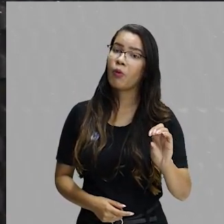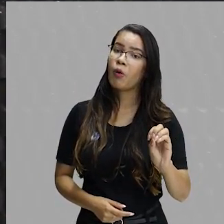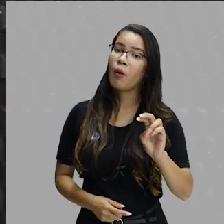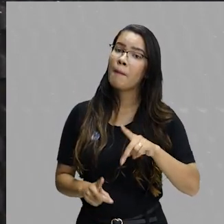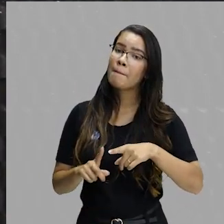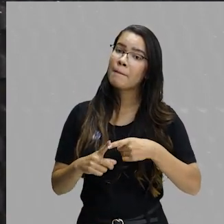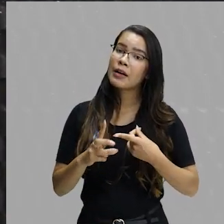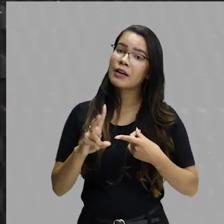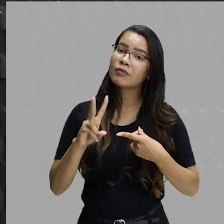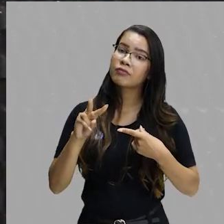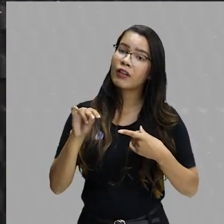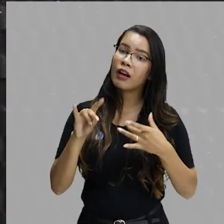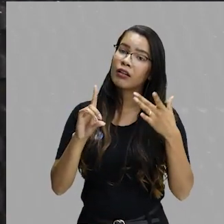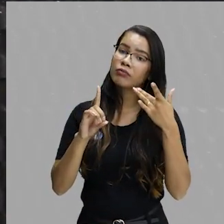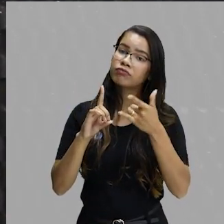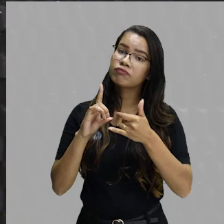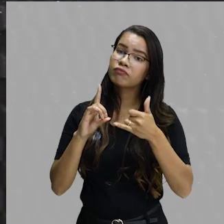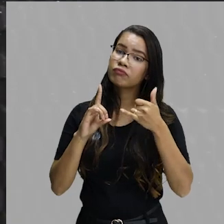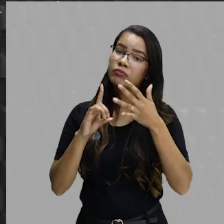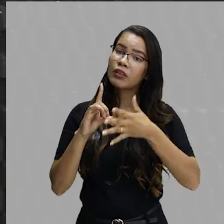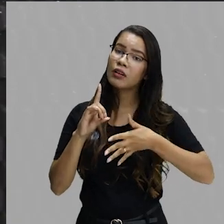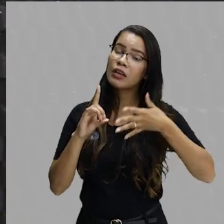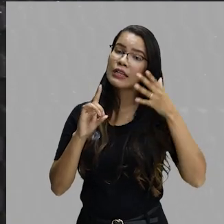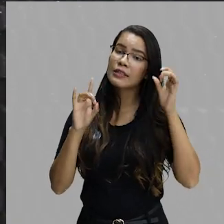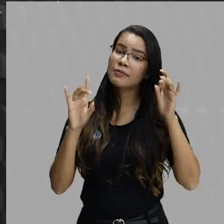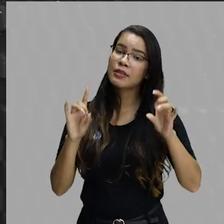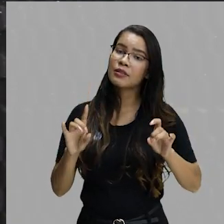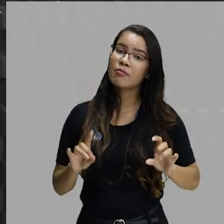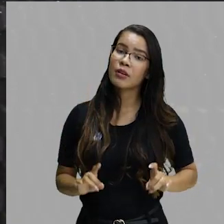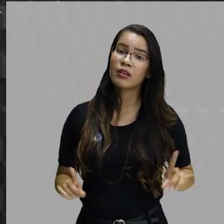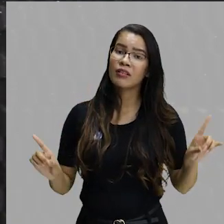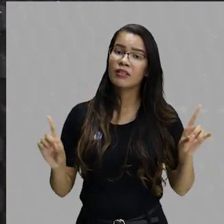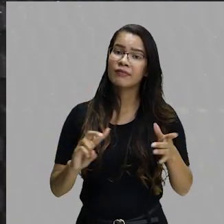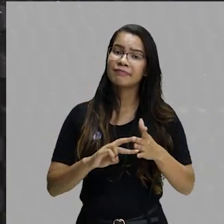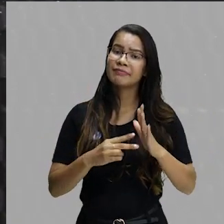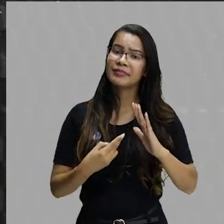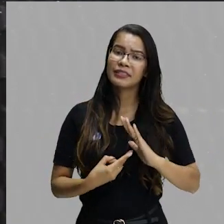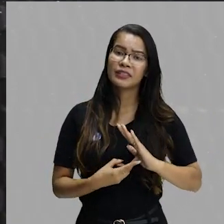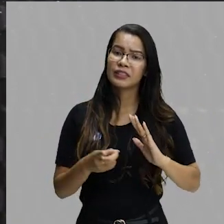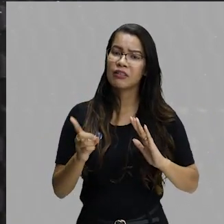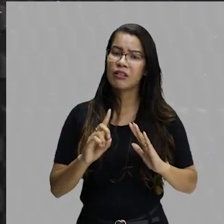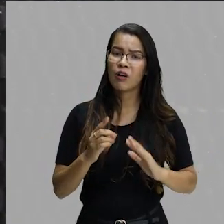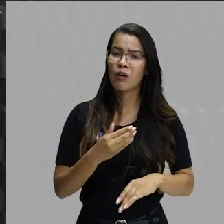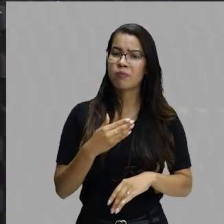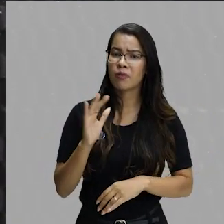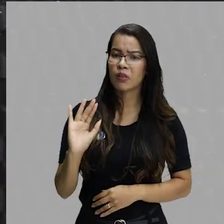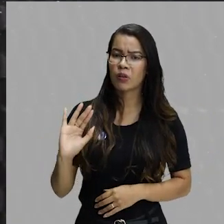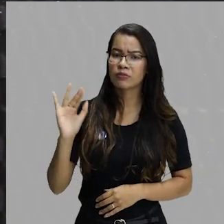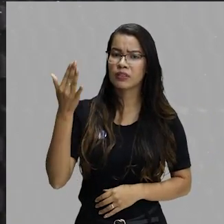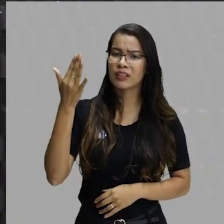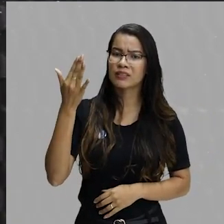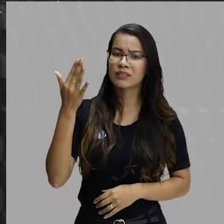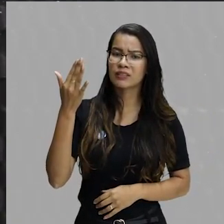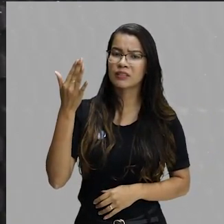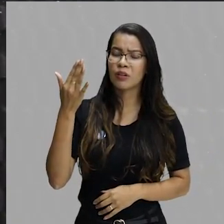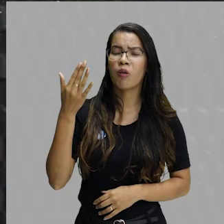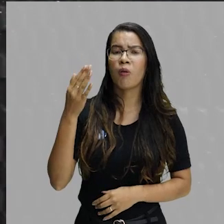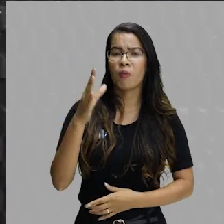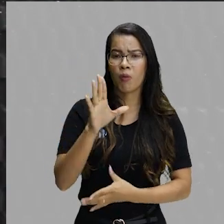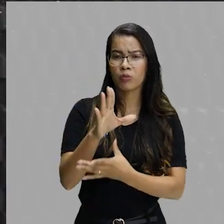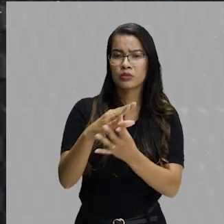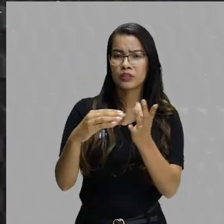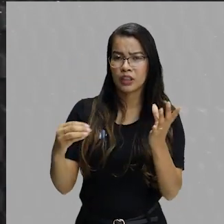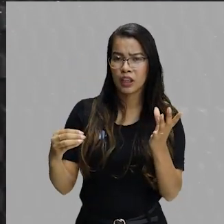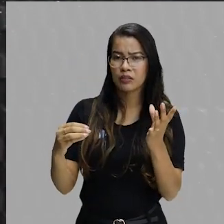definir principalmente na Itália e na Alemanha, o que não significa dizer que ele não vai estar presente, esse modelo